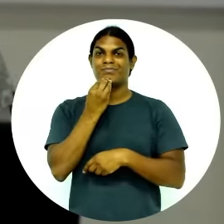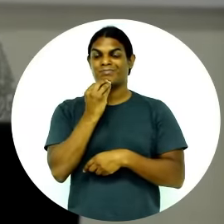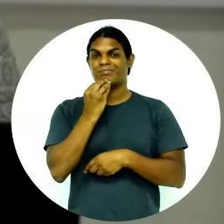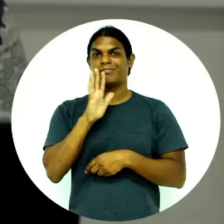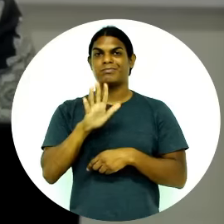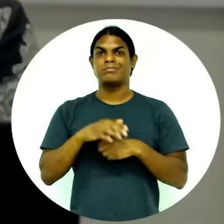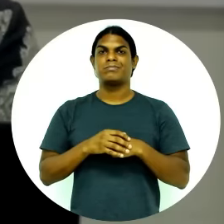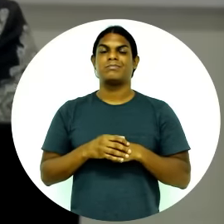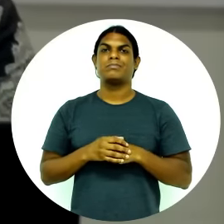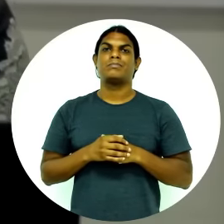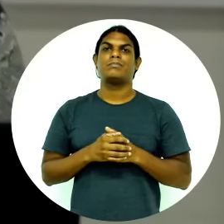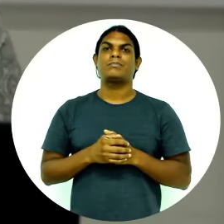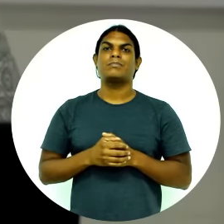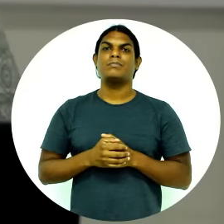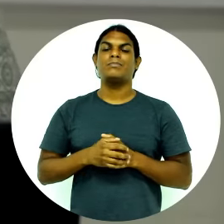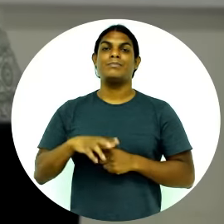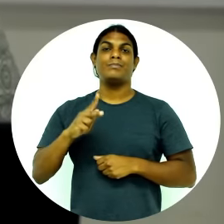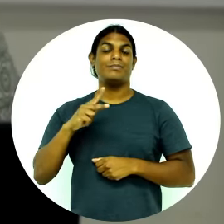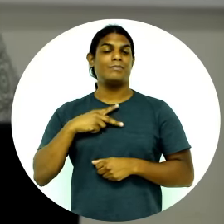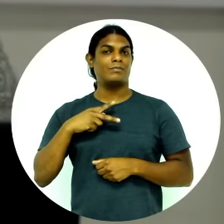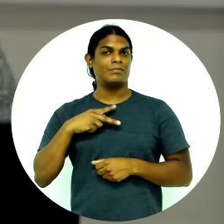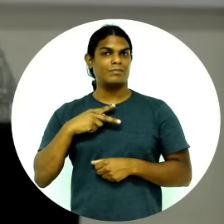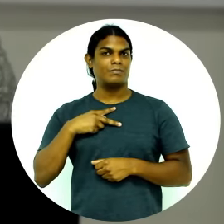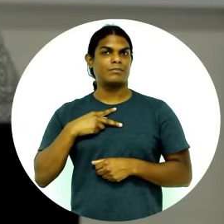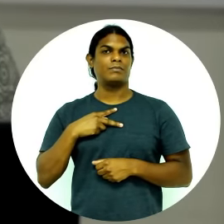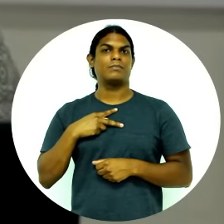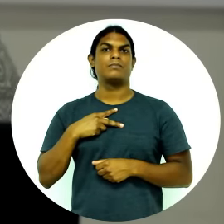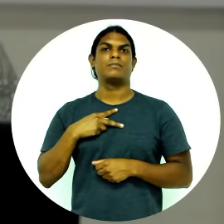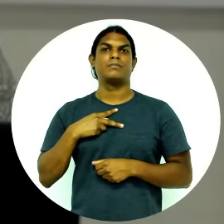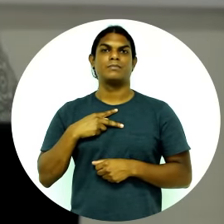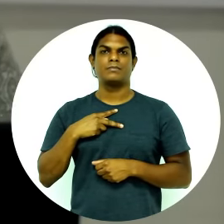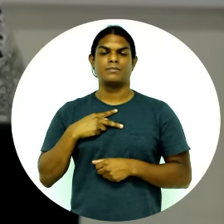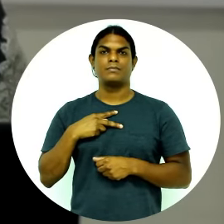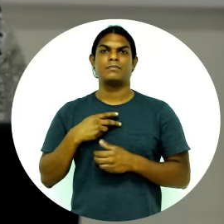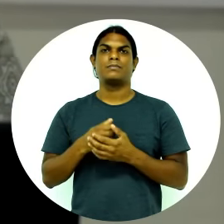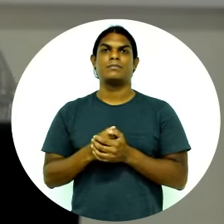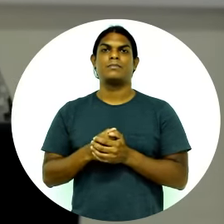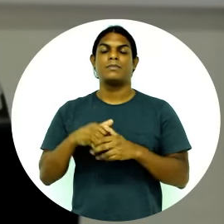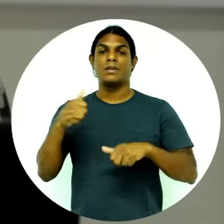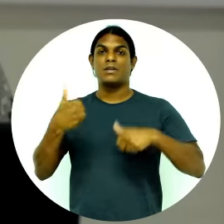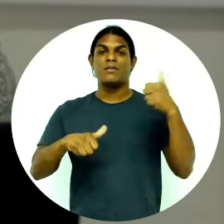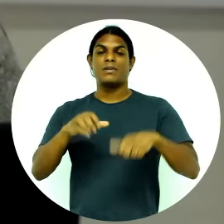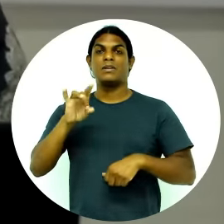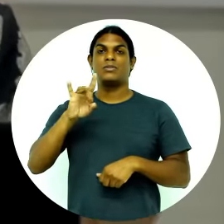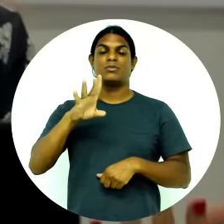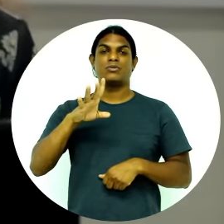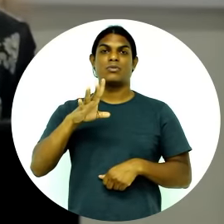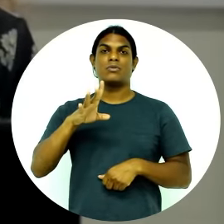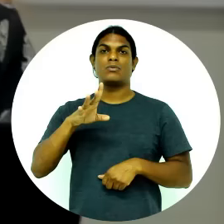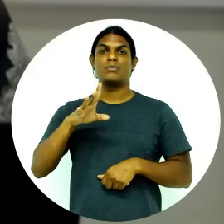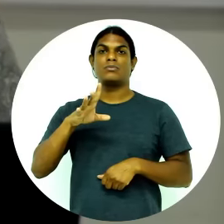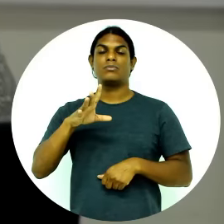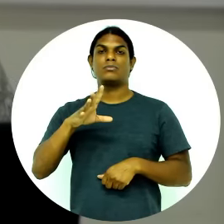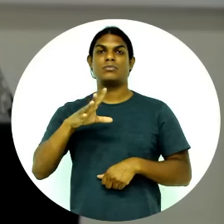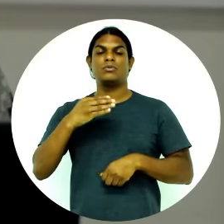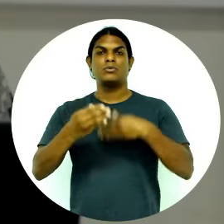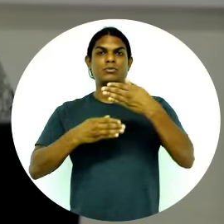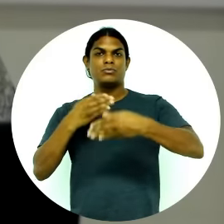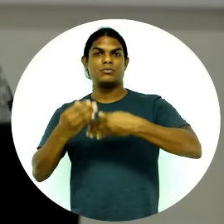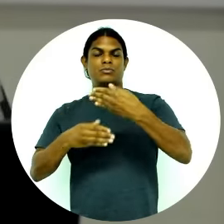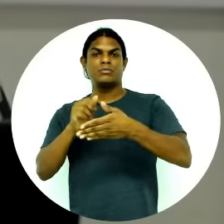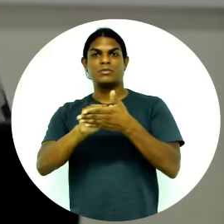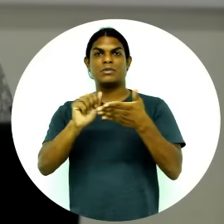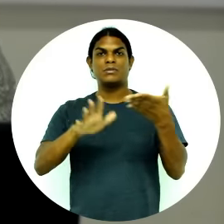nos métodos das escalas gráficas. Vantagens: facilidade de planejamento e de construção do instrumento de